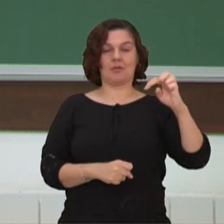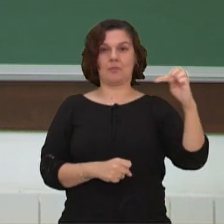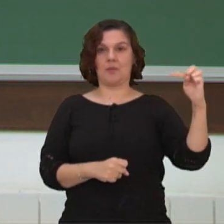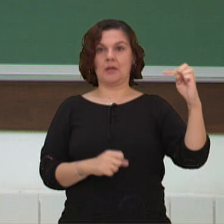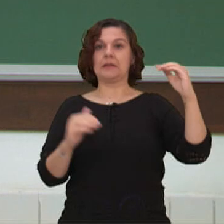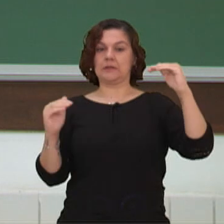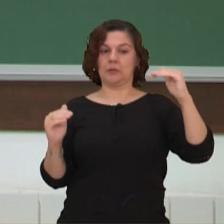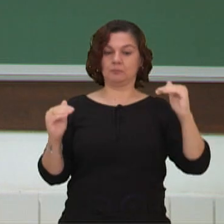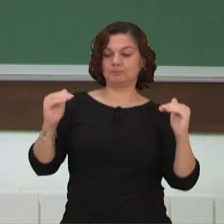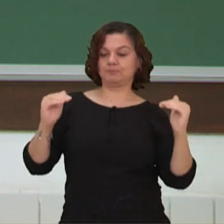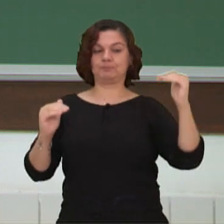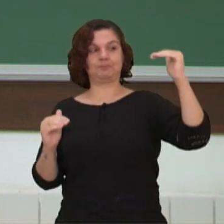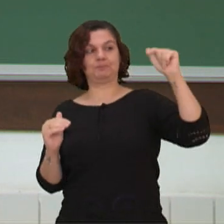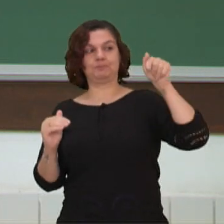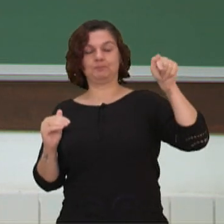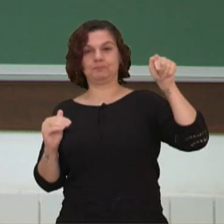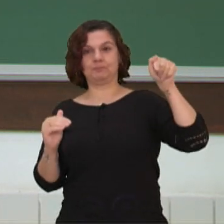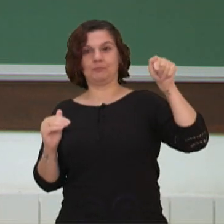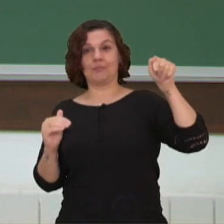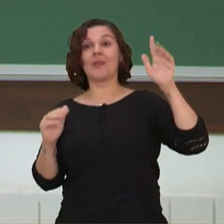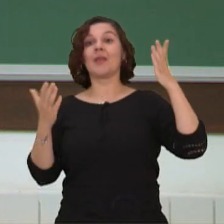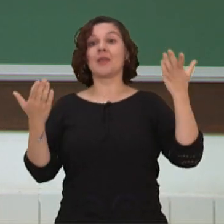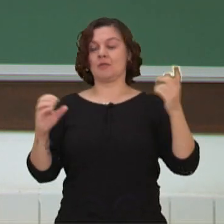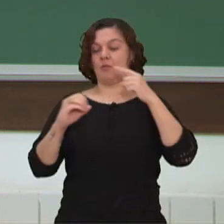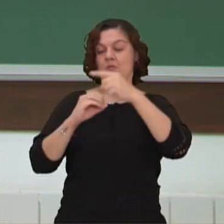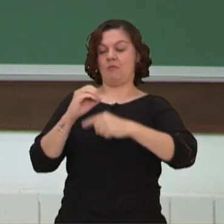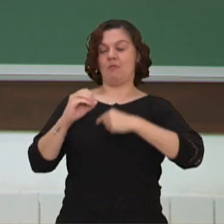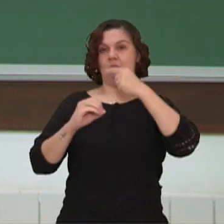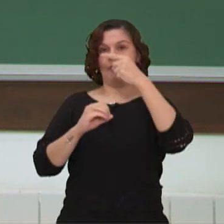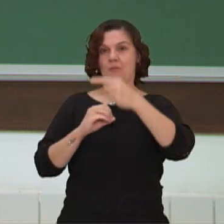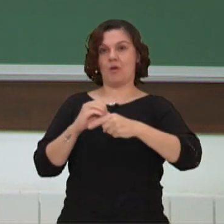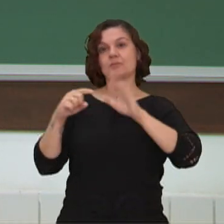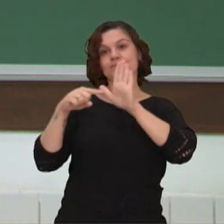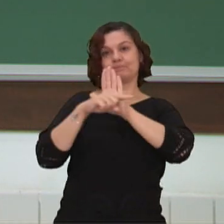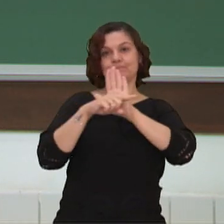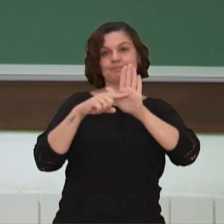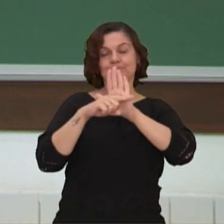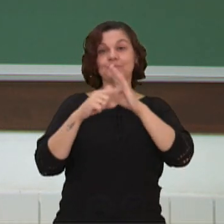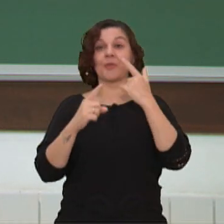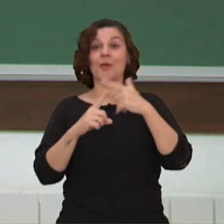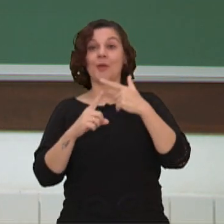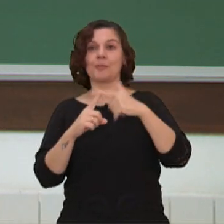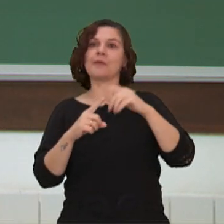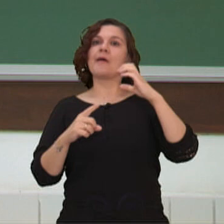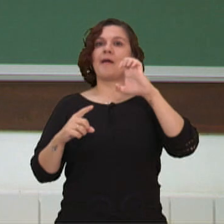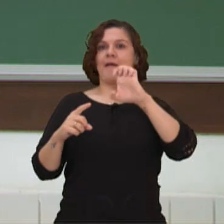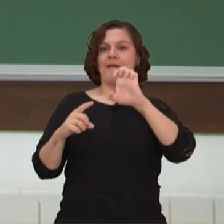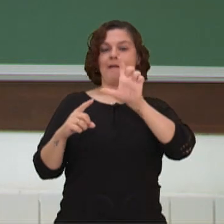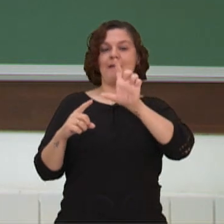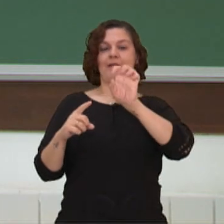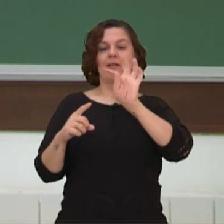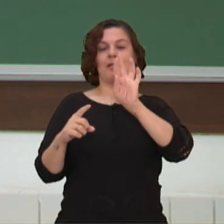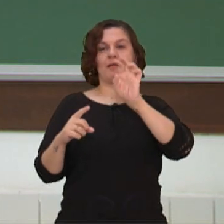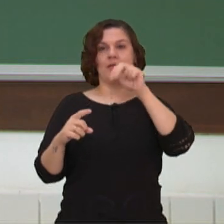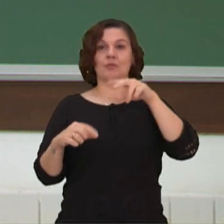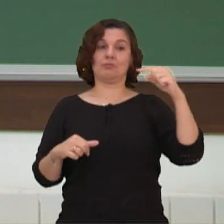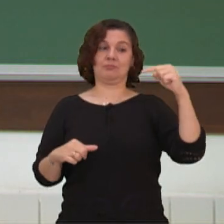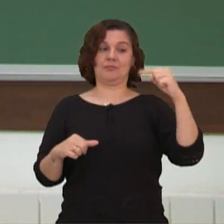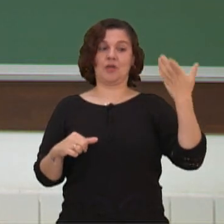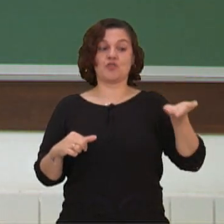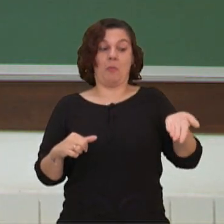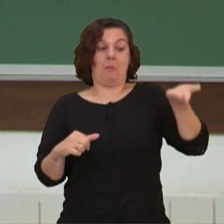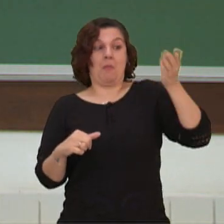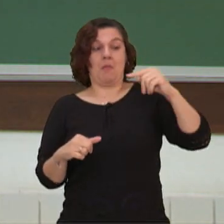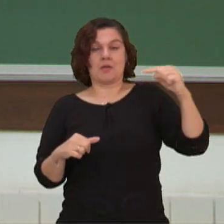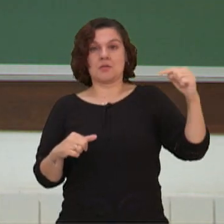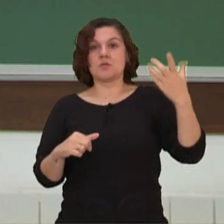pende para o lado dos elétrons. O átomo fica negativo, porque o elétron tem carga negativa, estão sobrando cargas negativas.